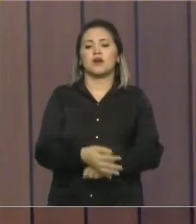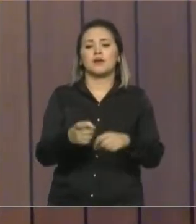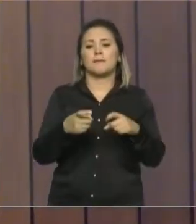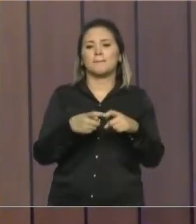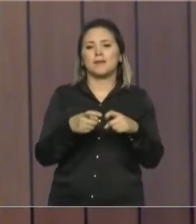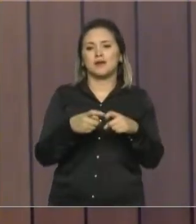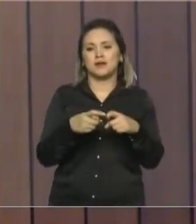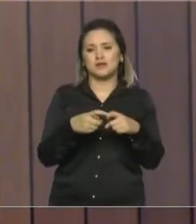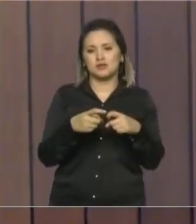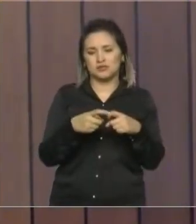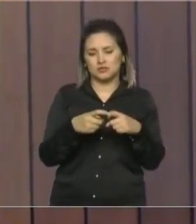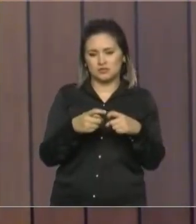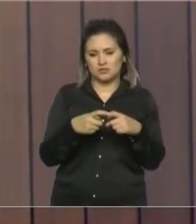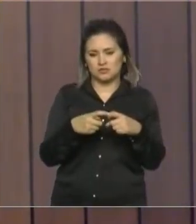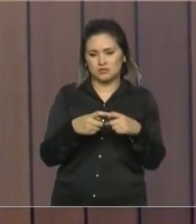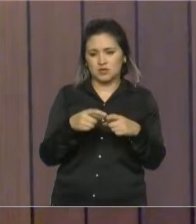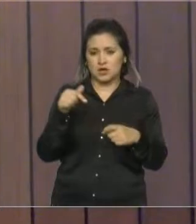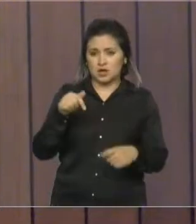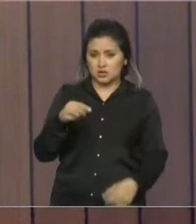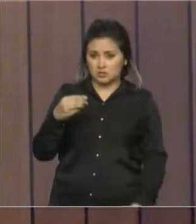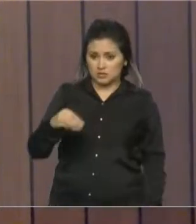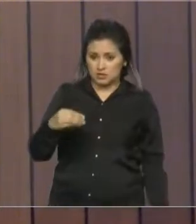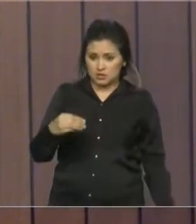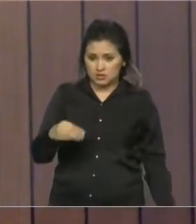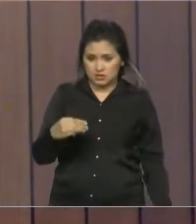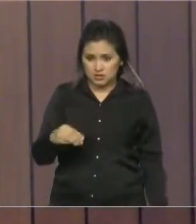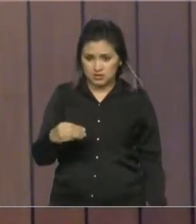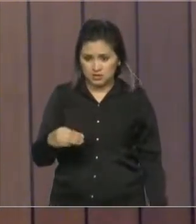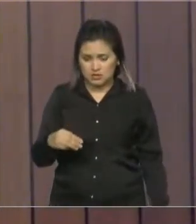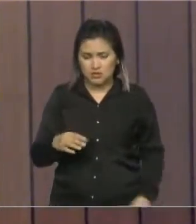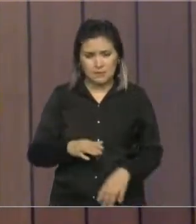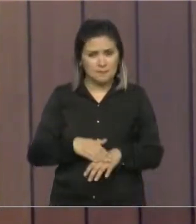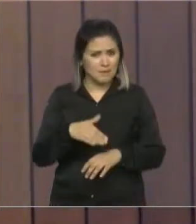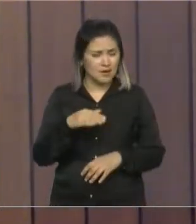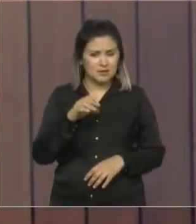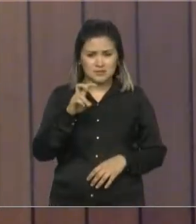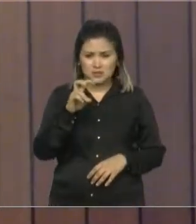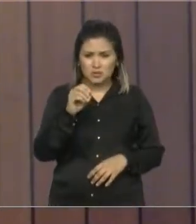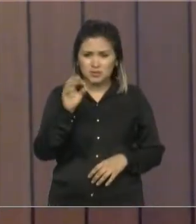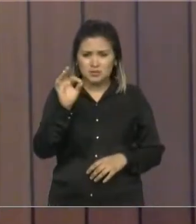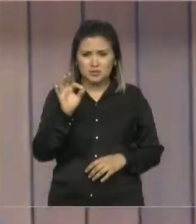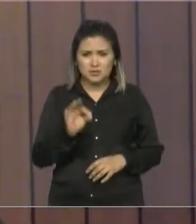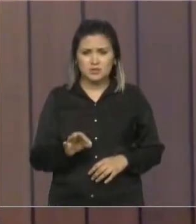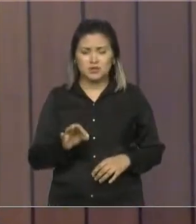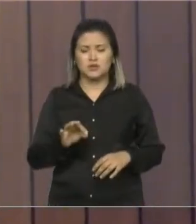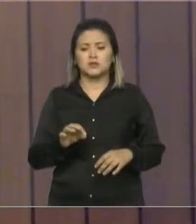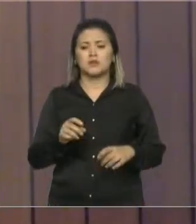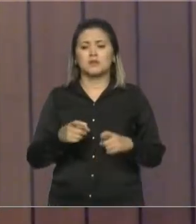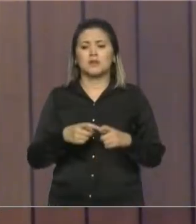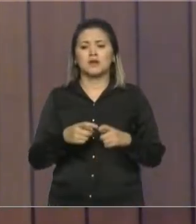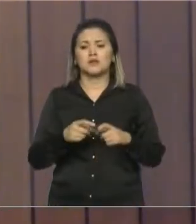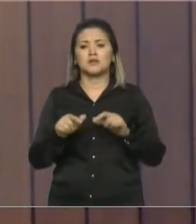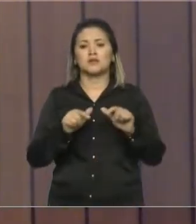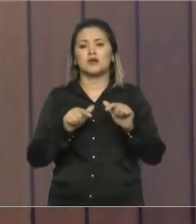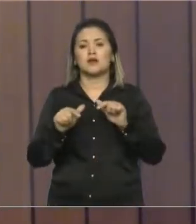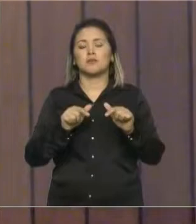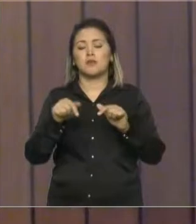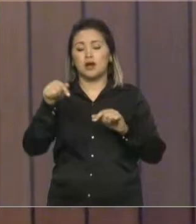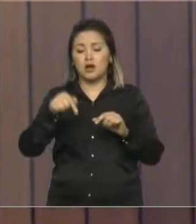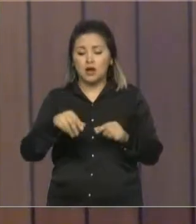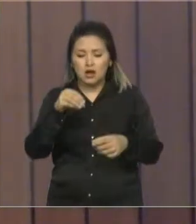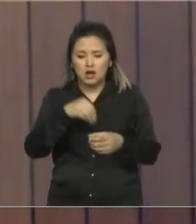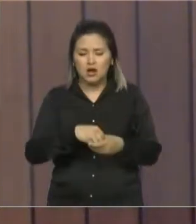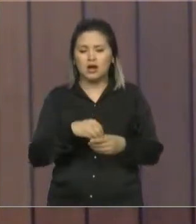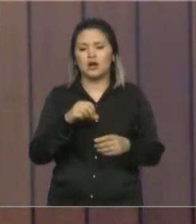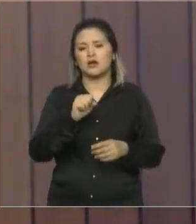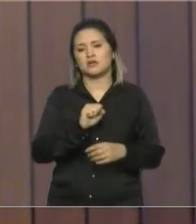um modelo no Maranhão concentratório em que mais de 50% dos profissionais que se formam trabalham dentro da ilha de São Luís.